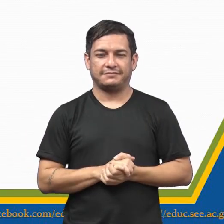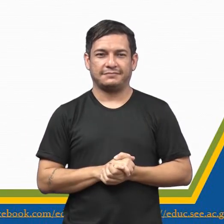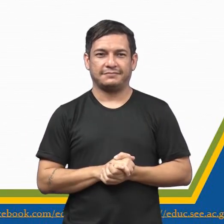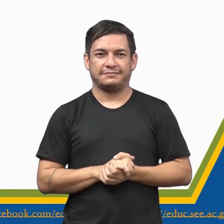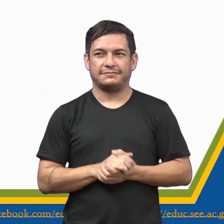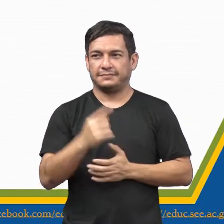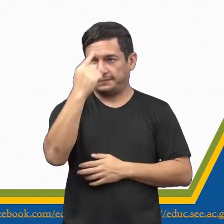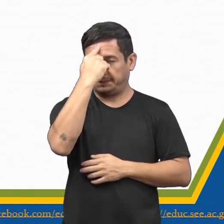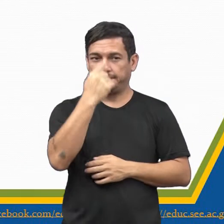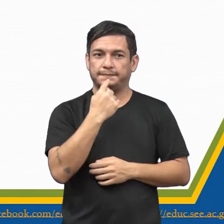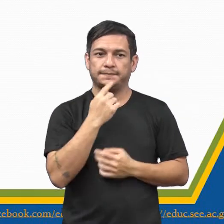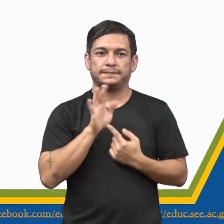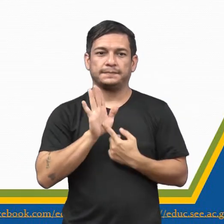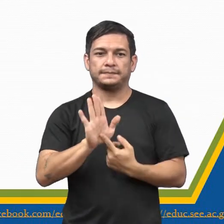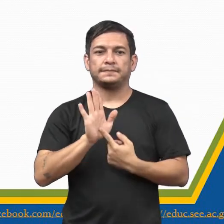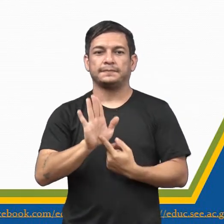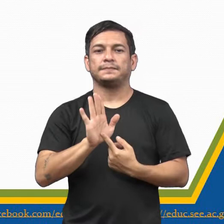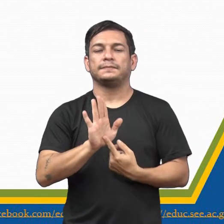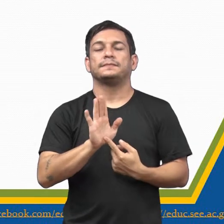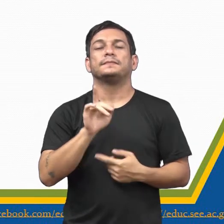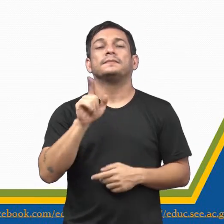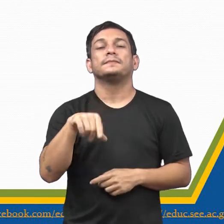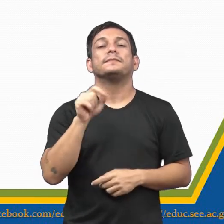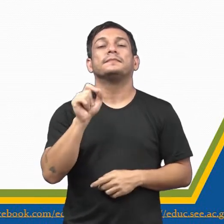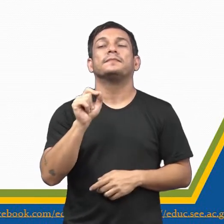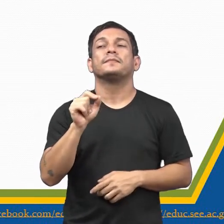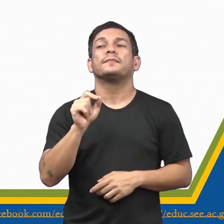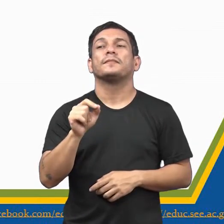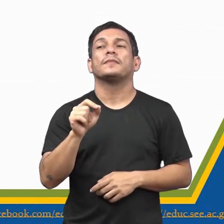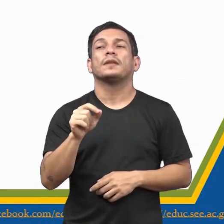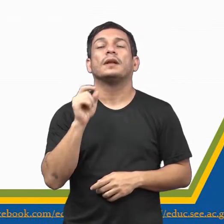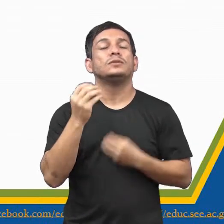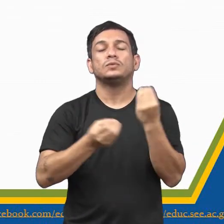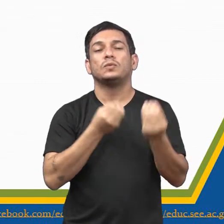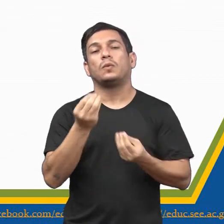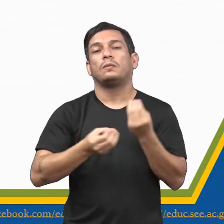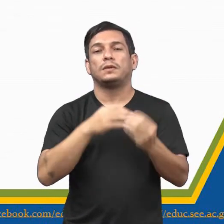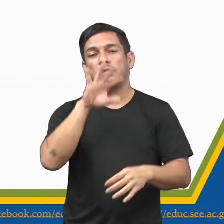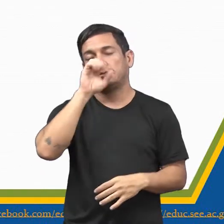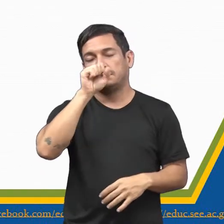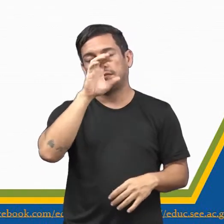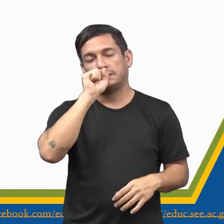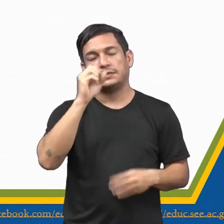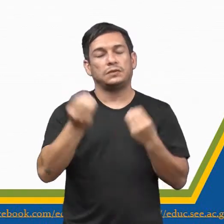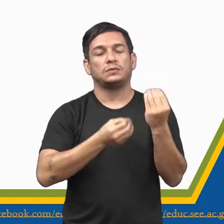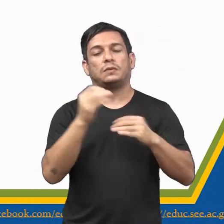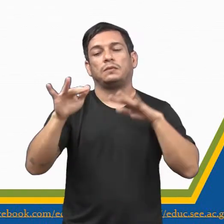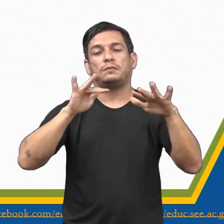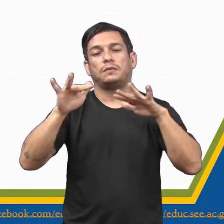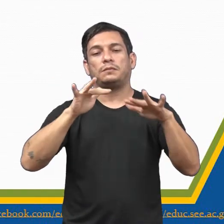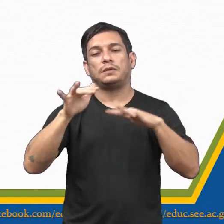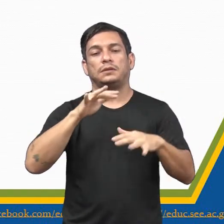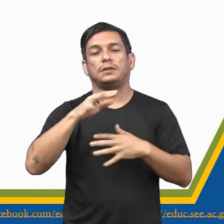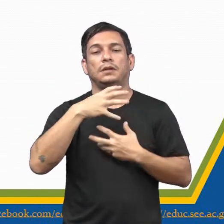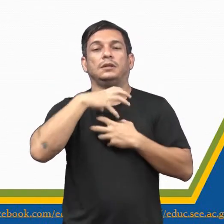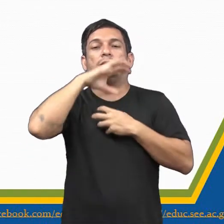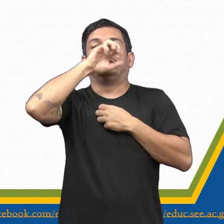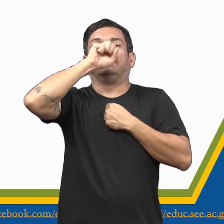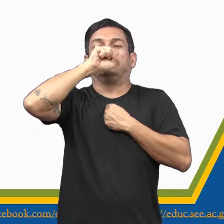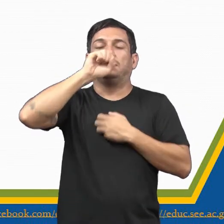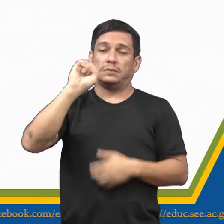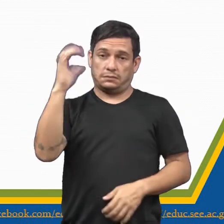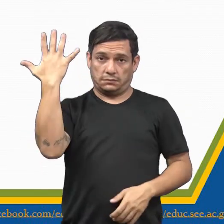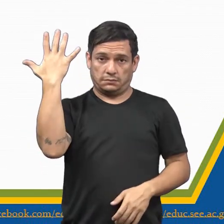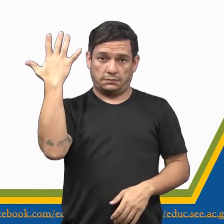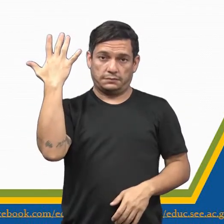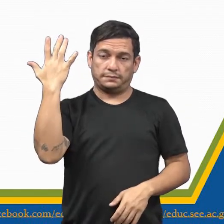Essa imagem que está aparecendo aí para vocês, ela é a ilustração de como essa respiração, de como esse movimento respiratório, ele